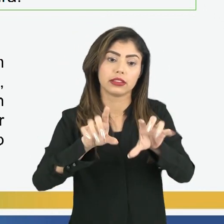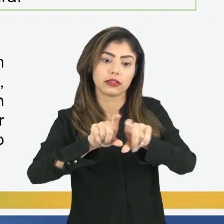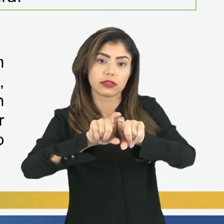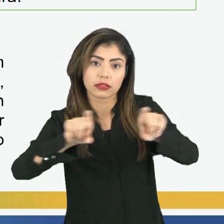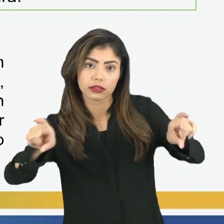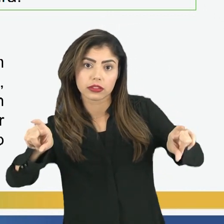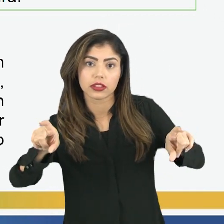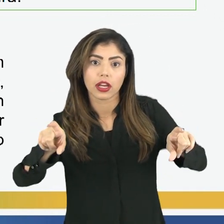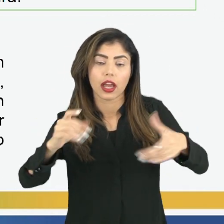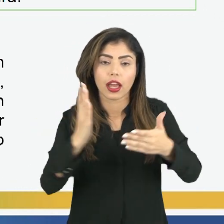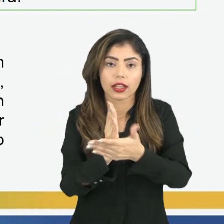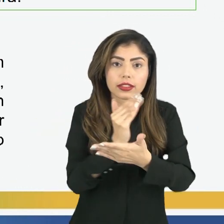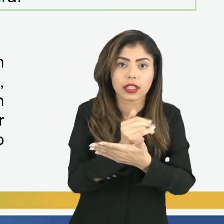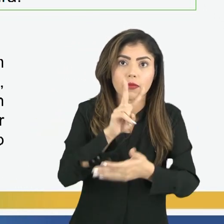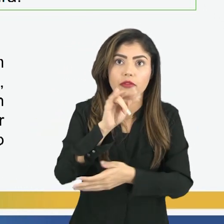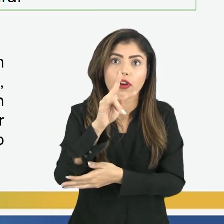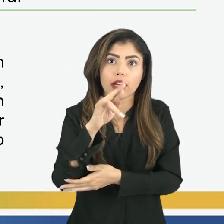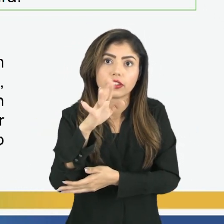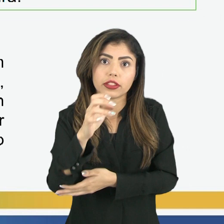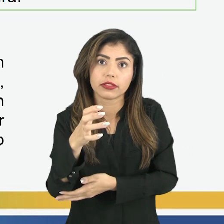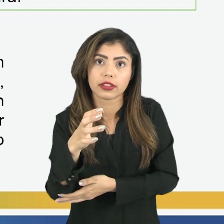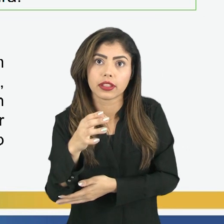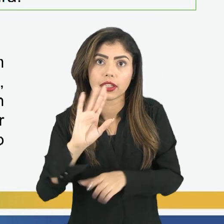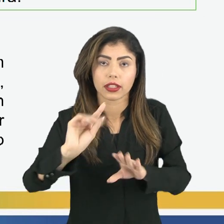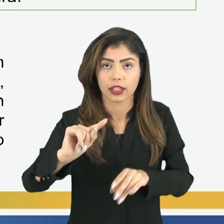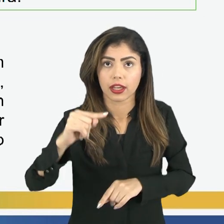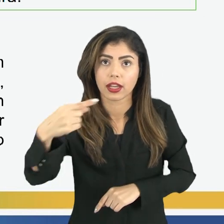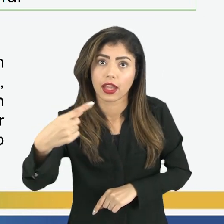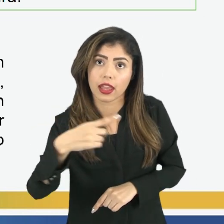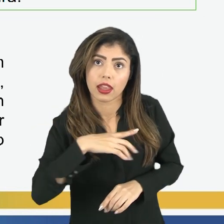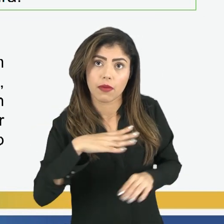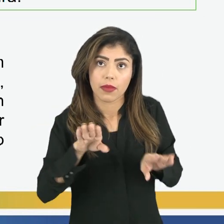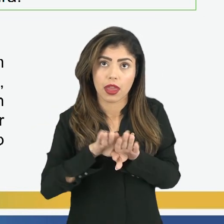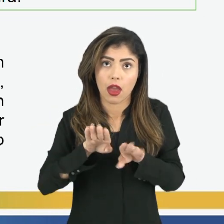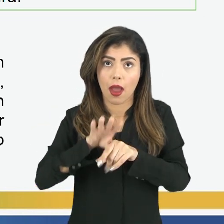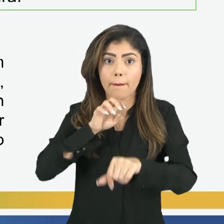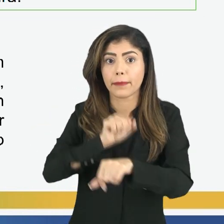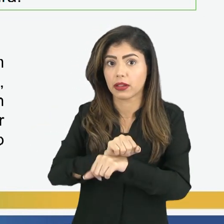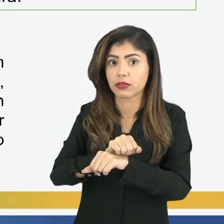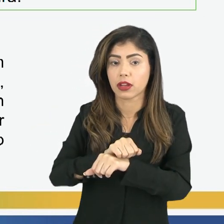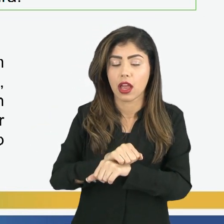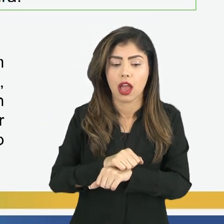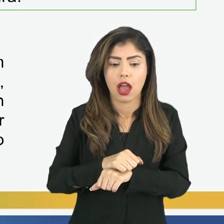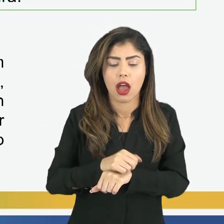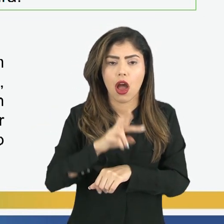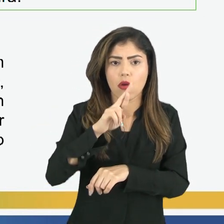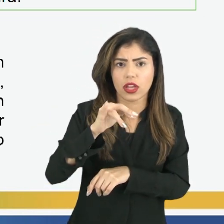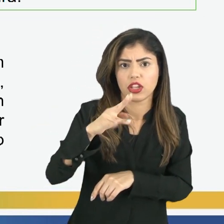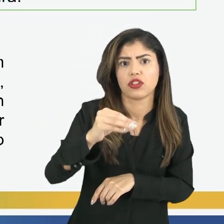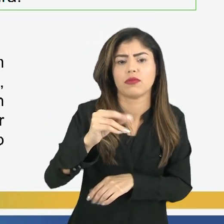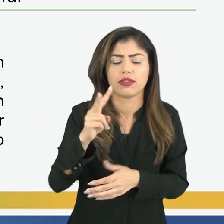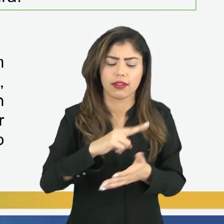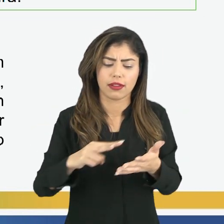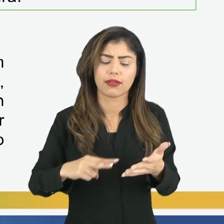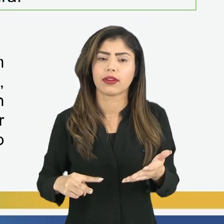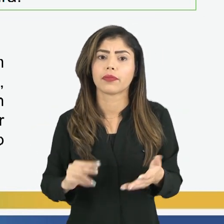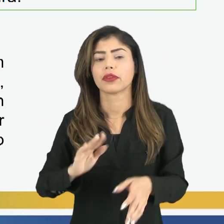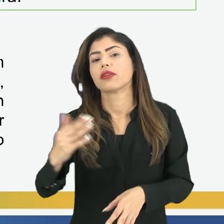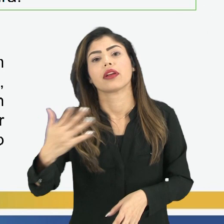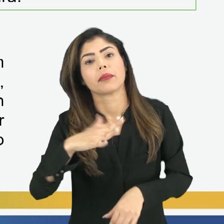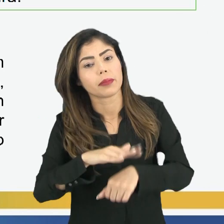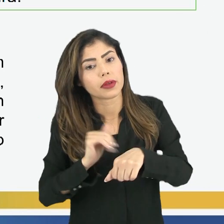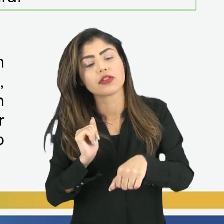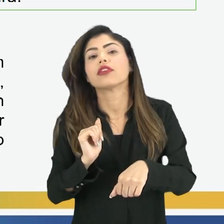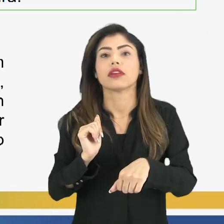trecho, ela separa o vocativo, além de indicar uma pausa marcando um ritmo na leitura. Então, quando a mãe